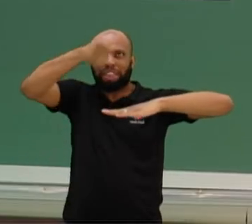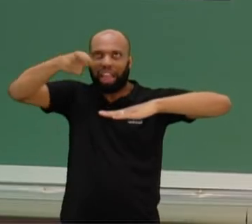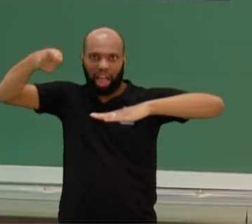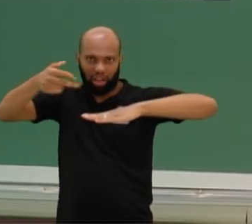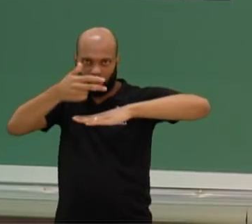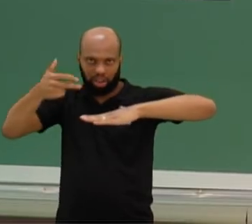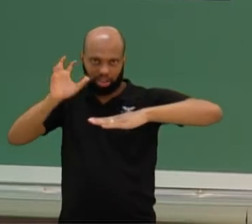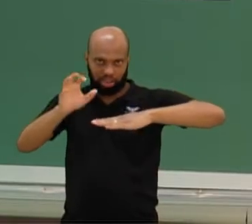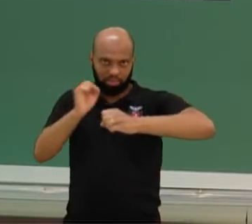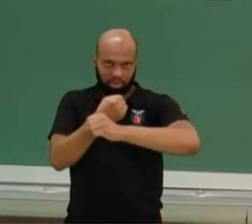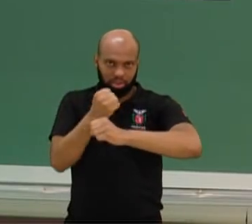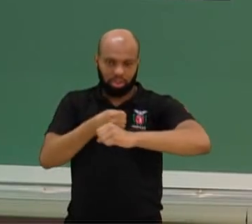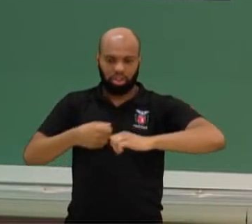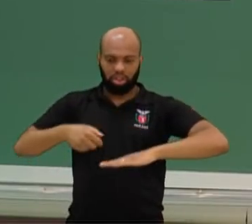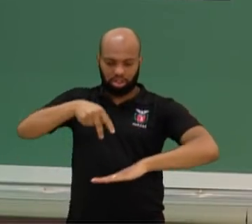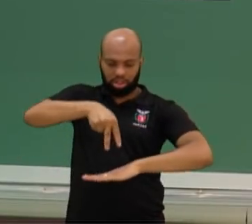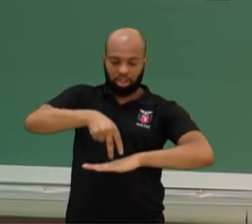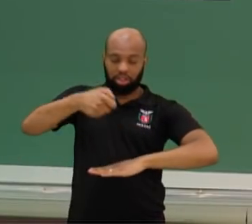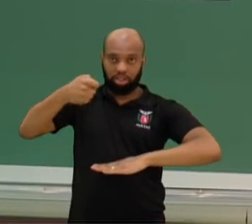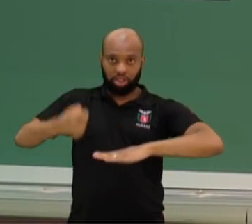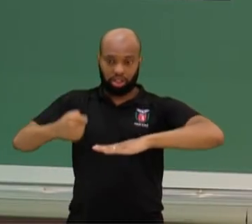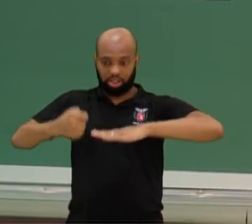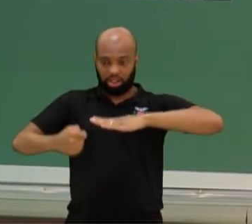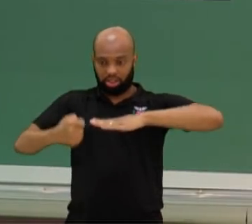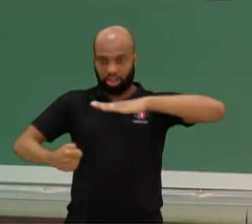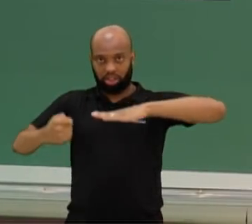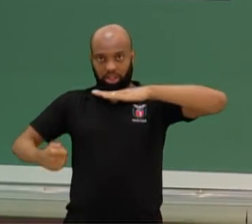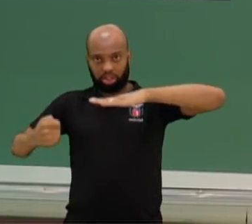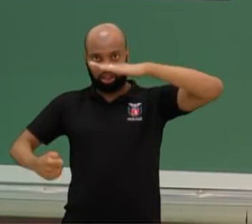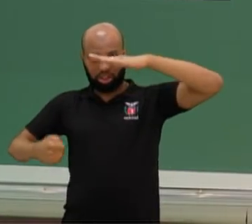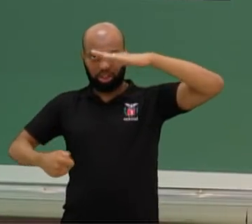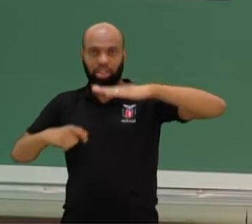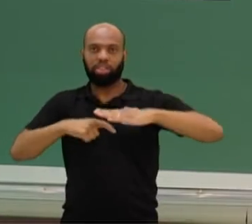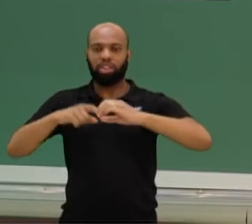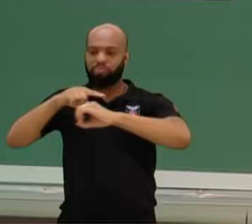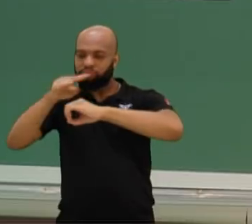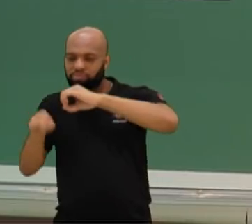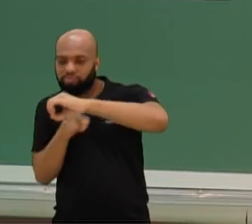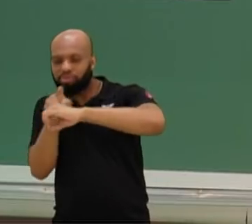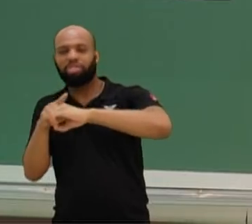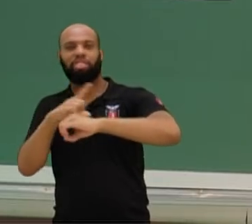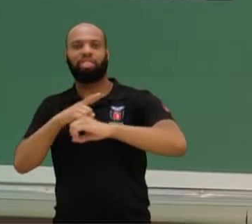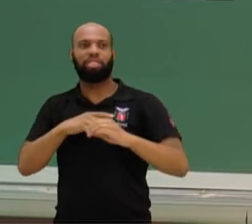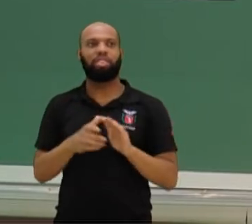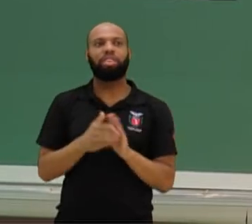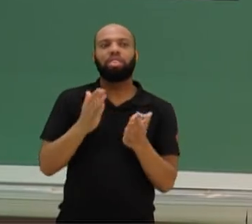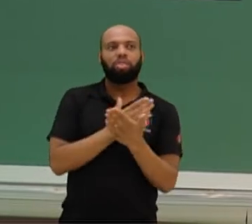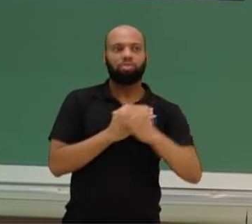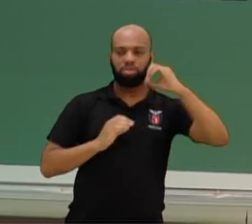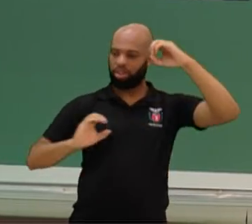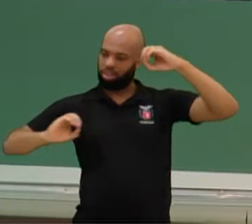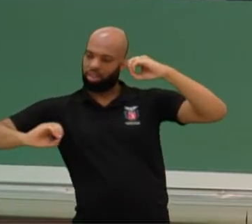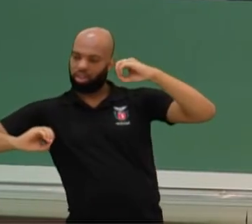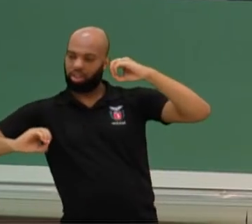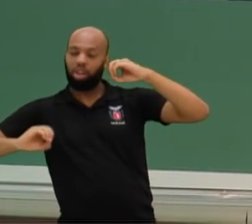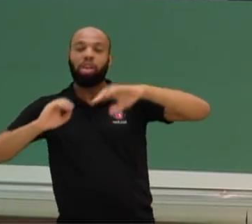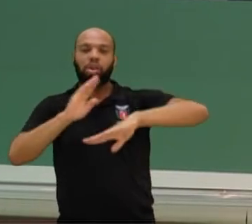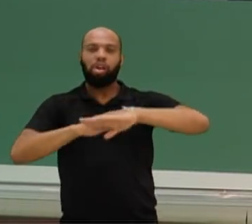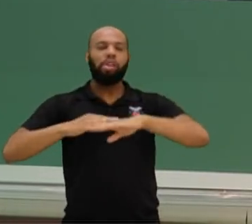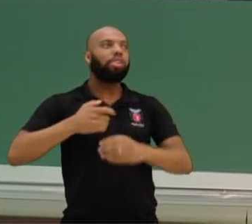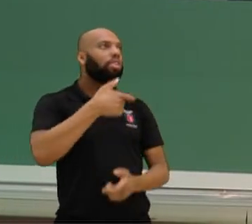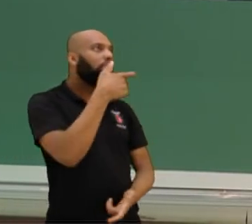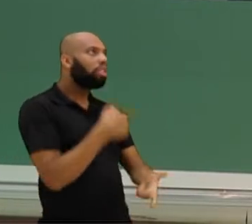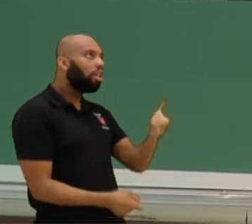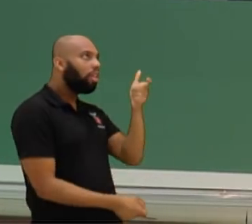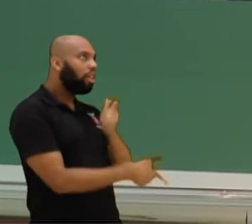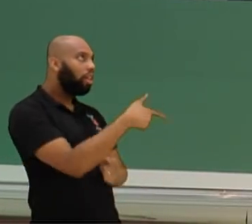subir. Ele funciona com um sistema de roldanas. Eles instalam lá algumas roldanas móveis e a hora que o rapaz puxa o andaime